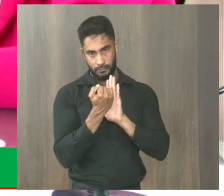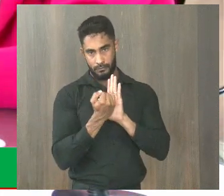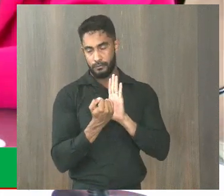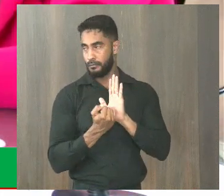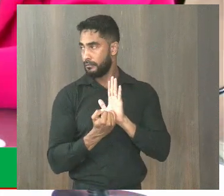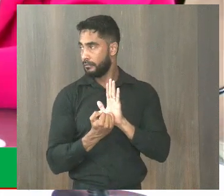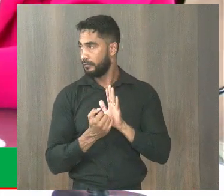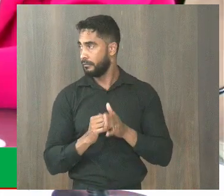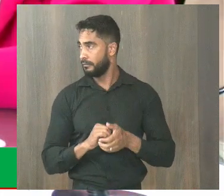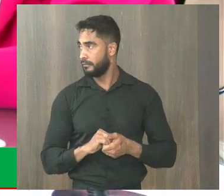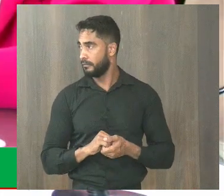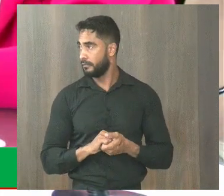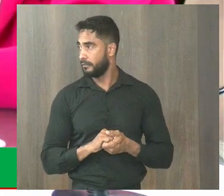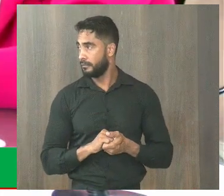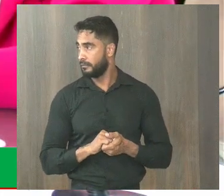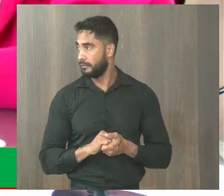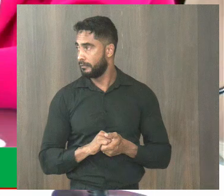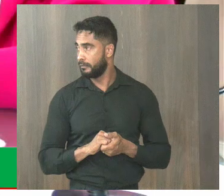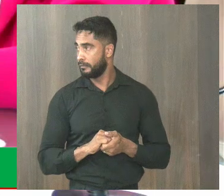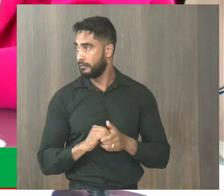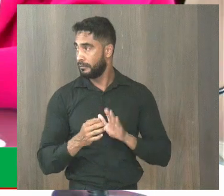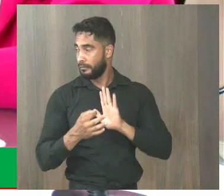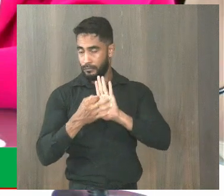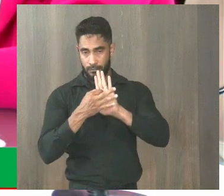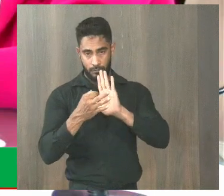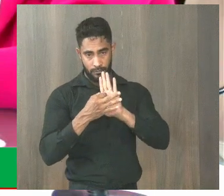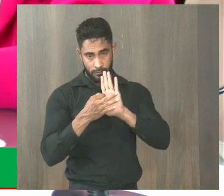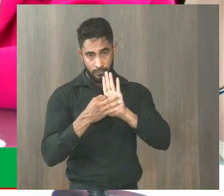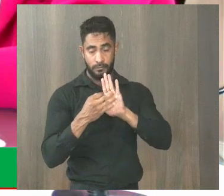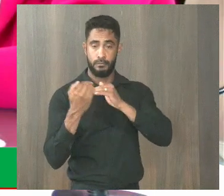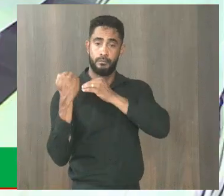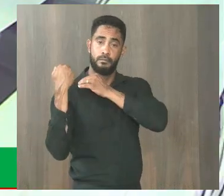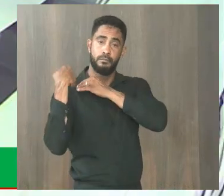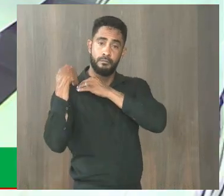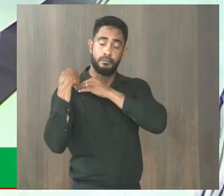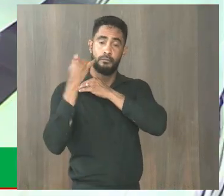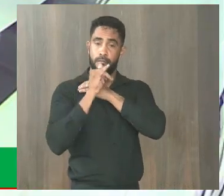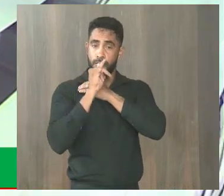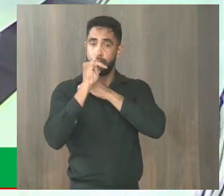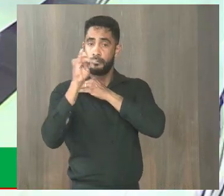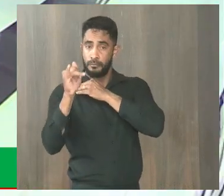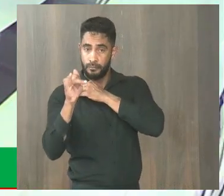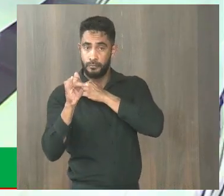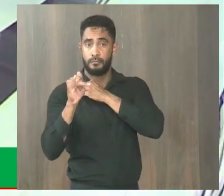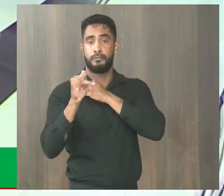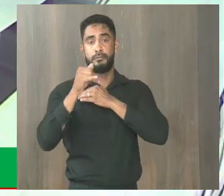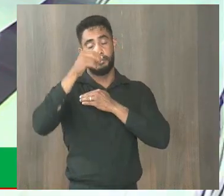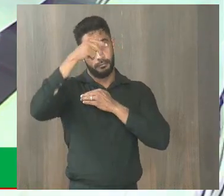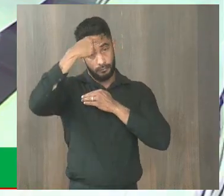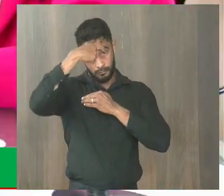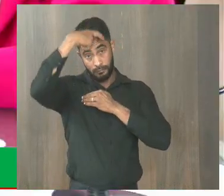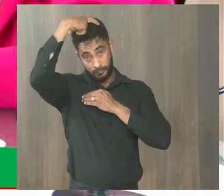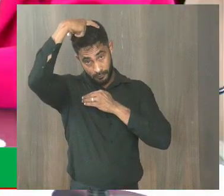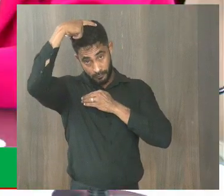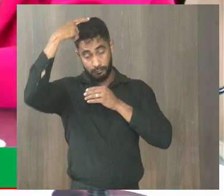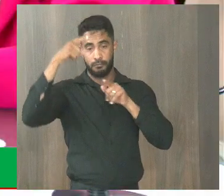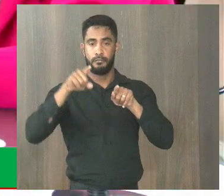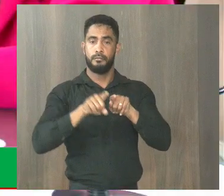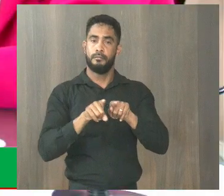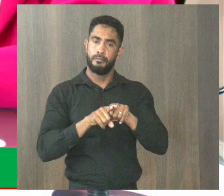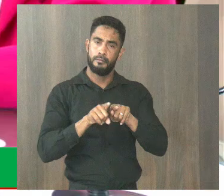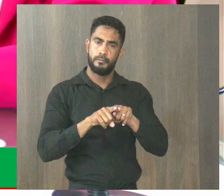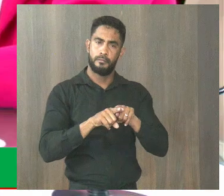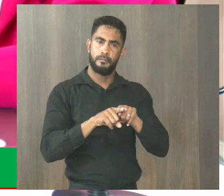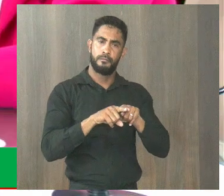entendi. Até uma sugestão do senhor como líder, talvez, né, levar para aí o Zé, né, o nosso prefeito, para atender aquela